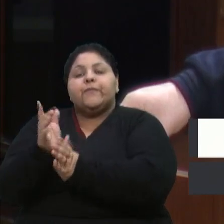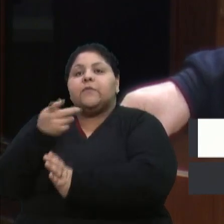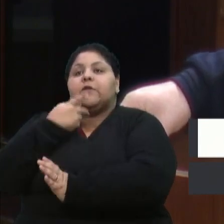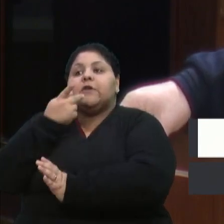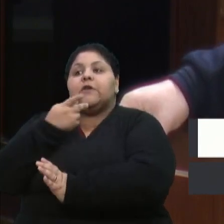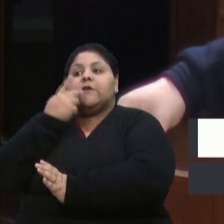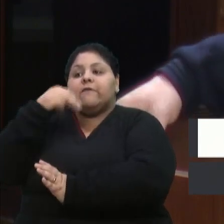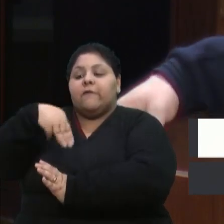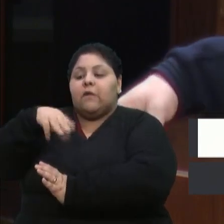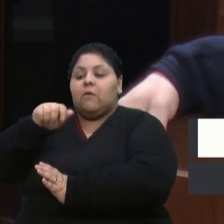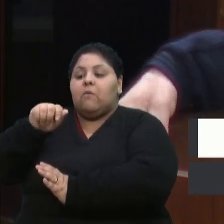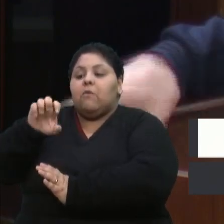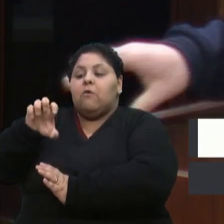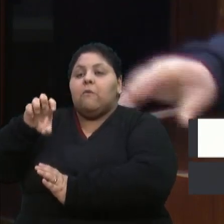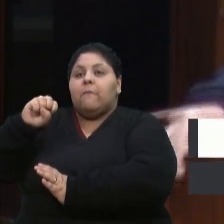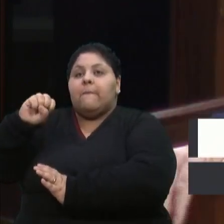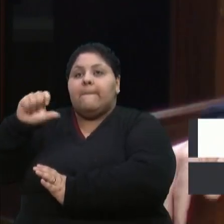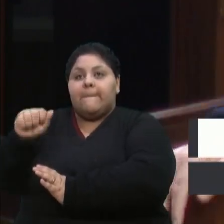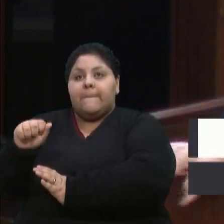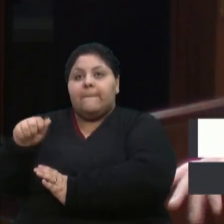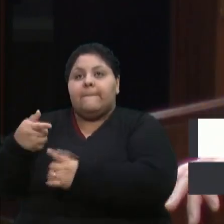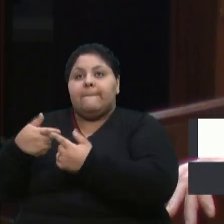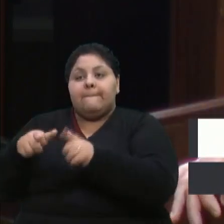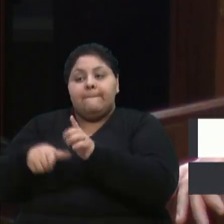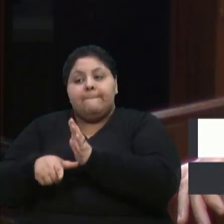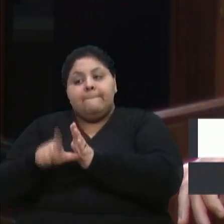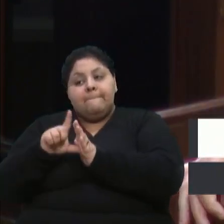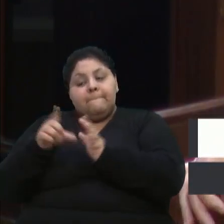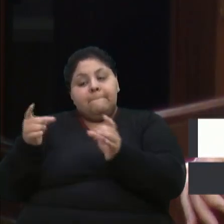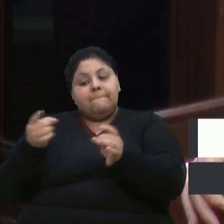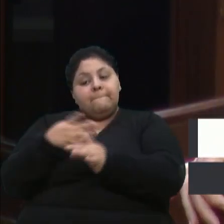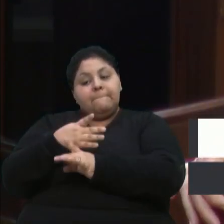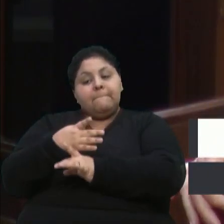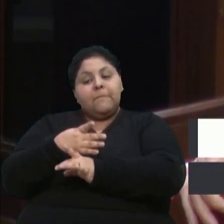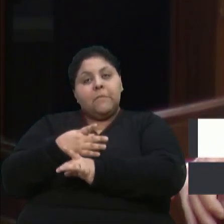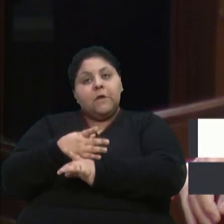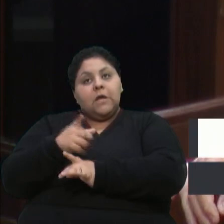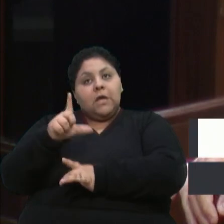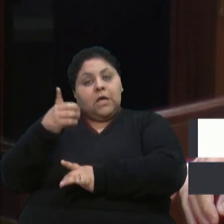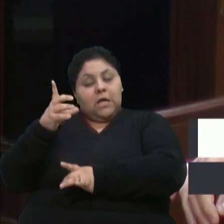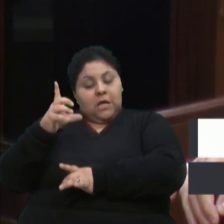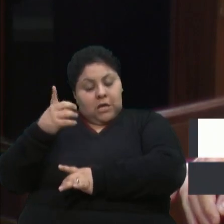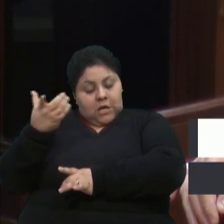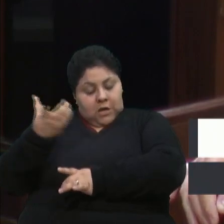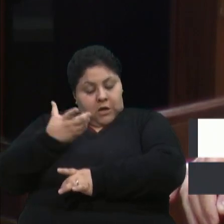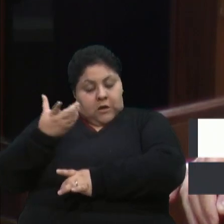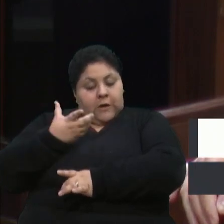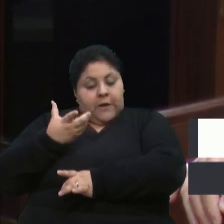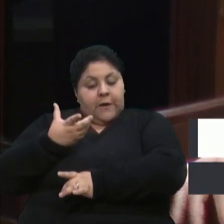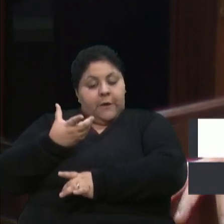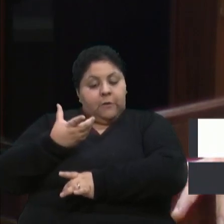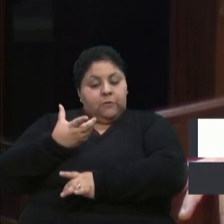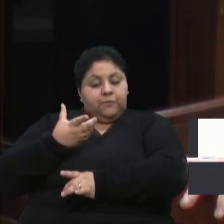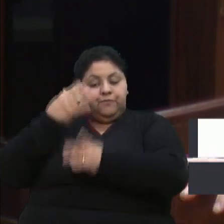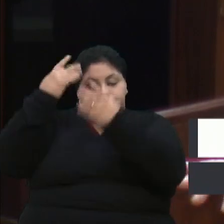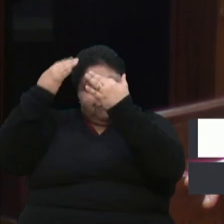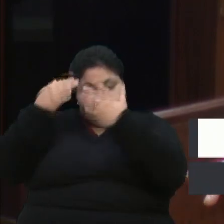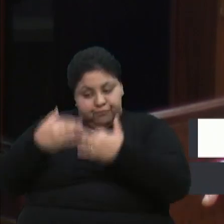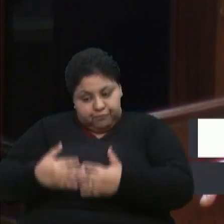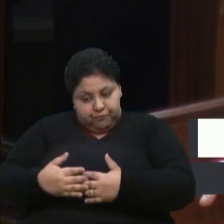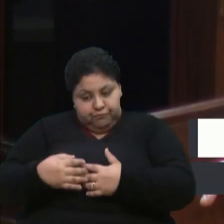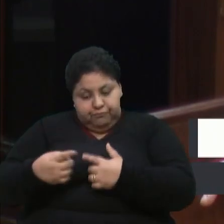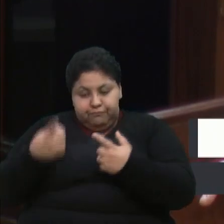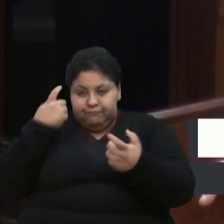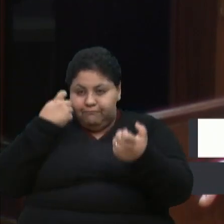Maese. Mas antes de concluir, presidente, eu só quero externar minha preocupação, mais uma vez, sobre a questão da mobilidade no entorno